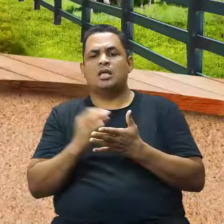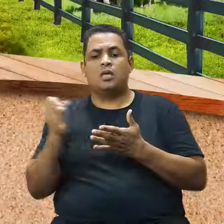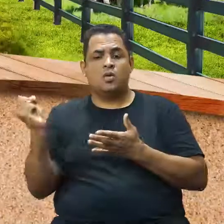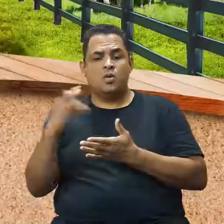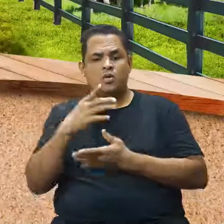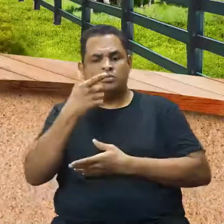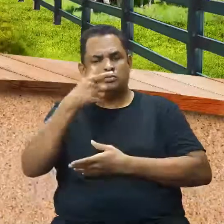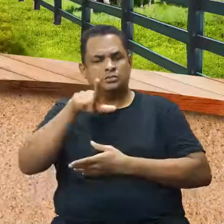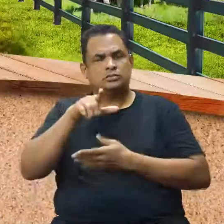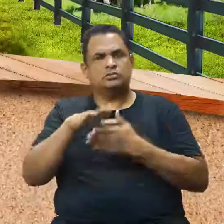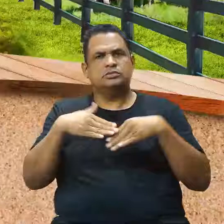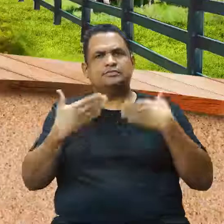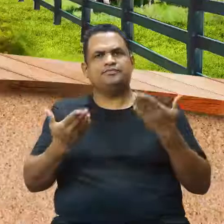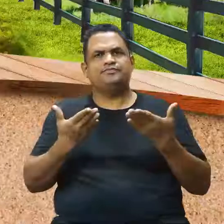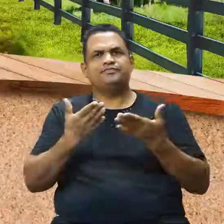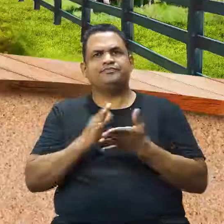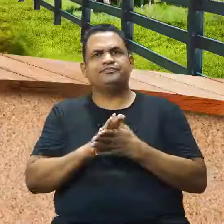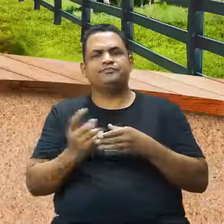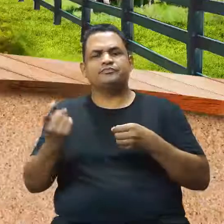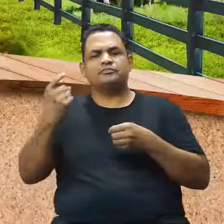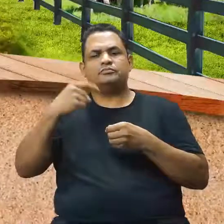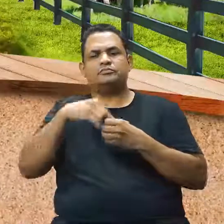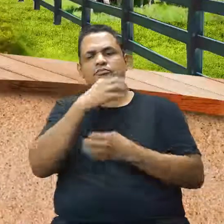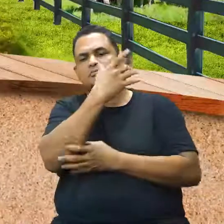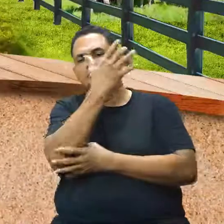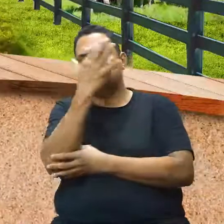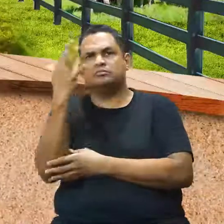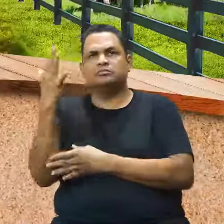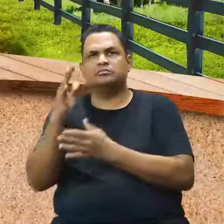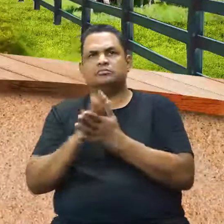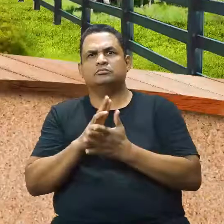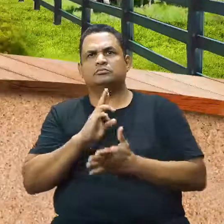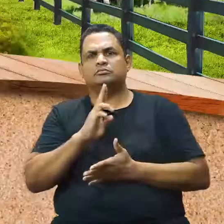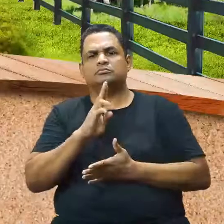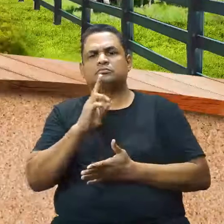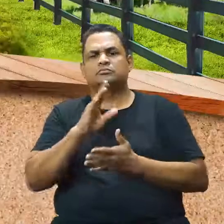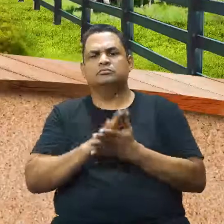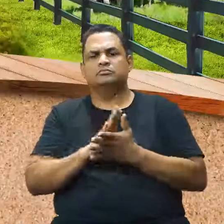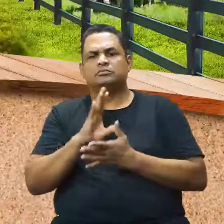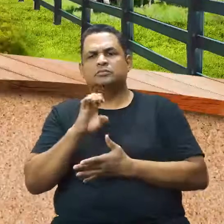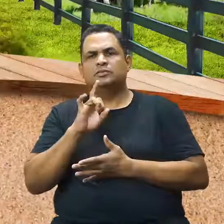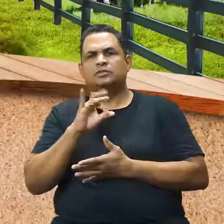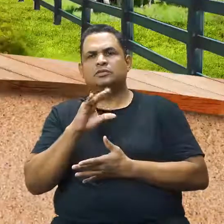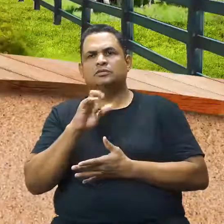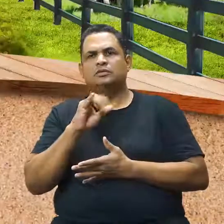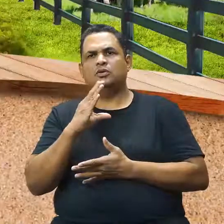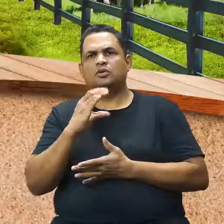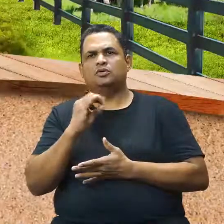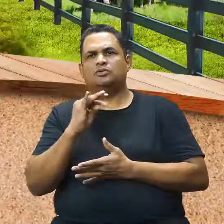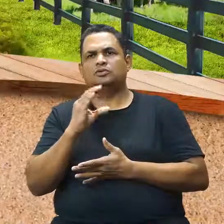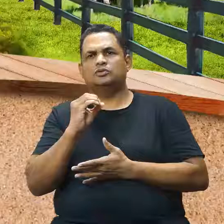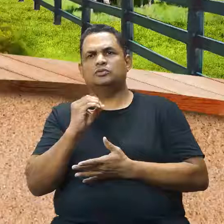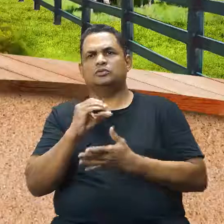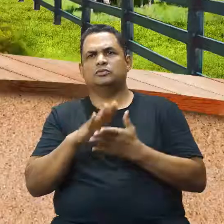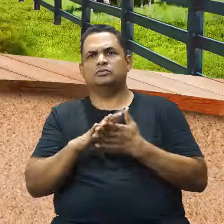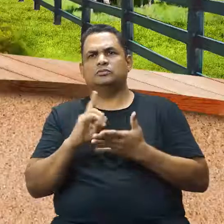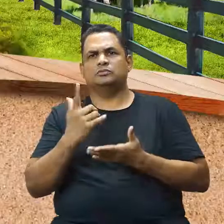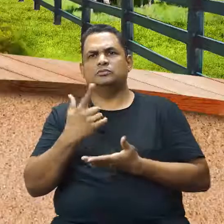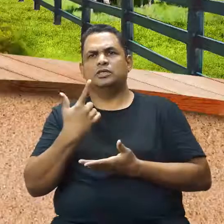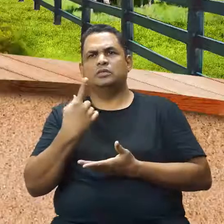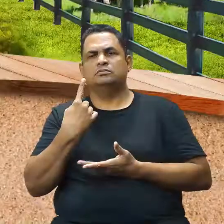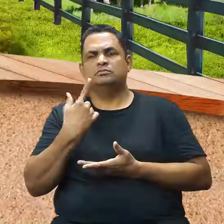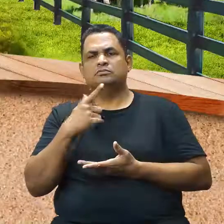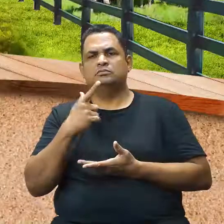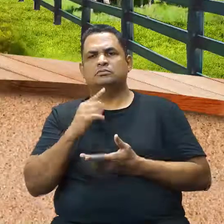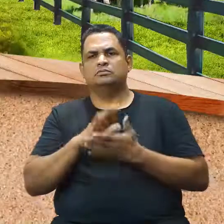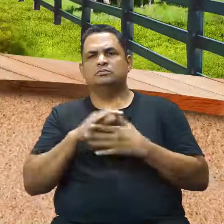renovação, de devolver à floresta um processo simbiótico, que a gente não tem essa visão na agricultura.